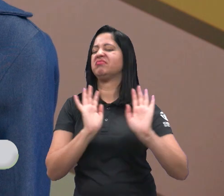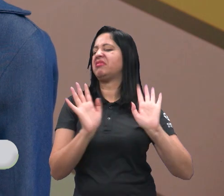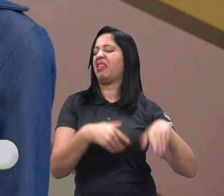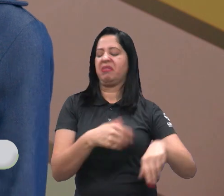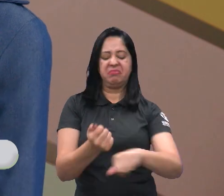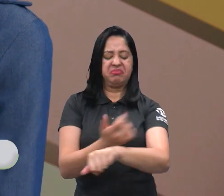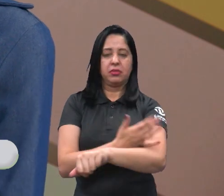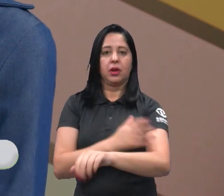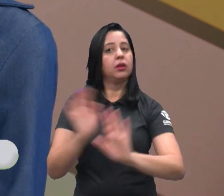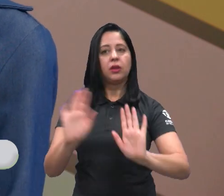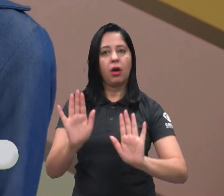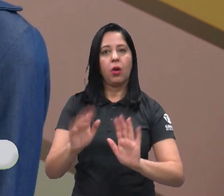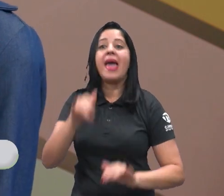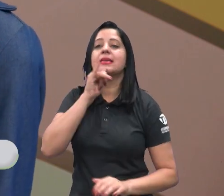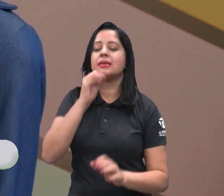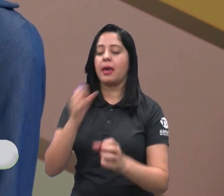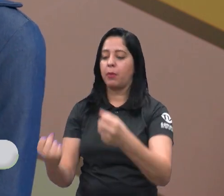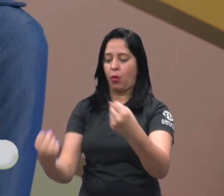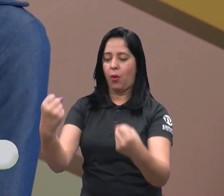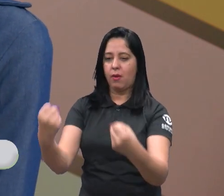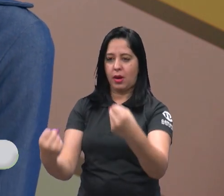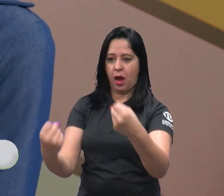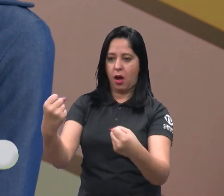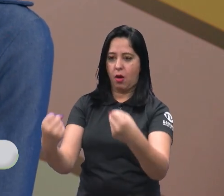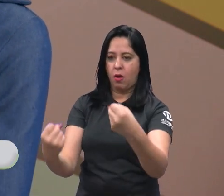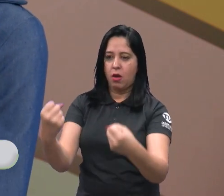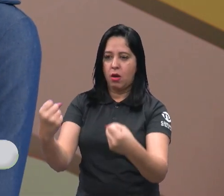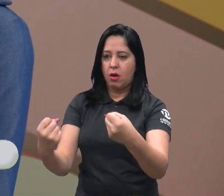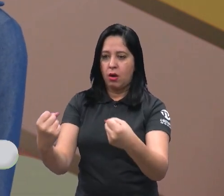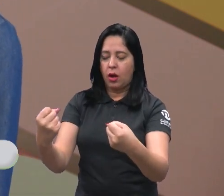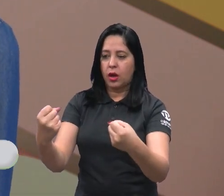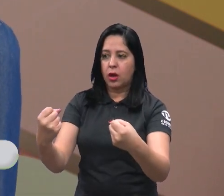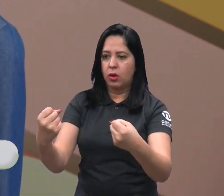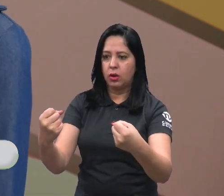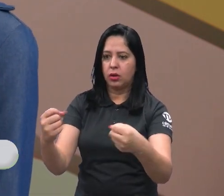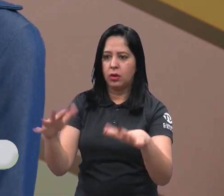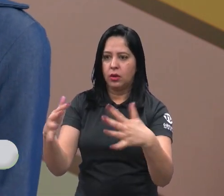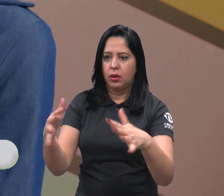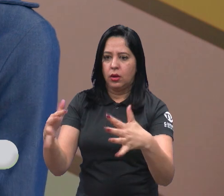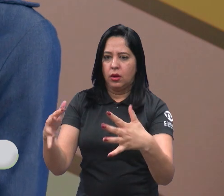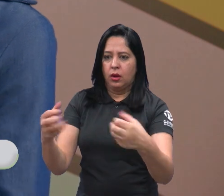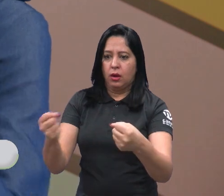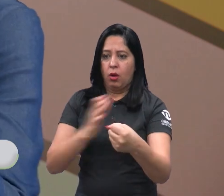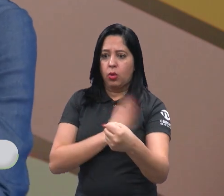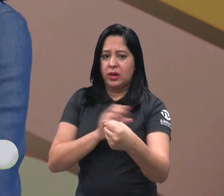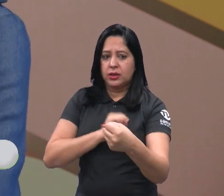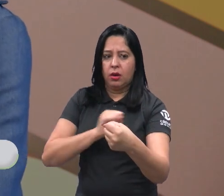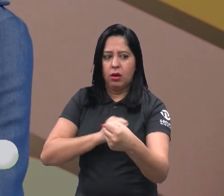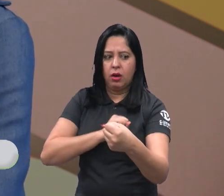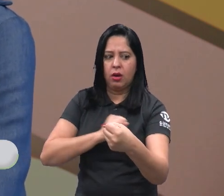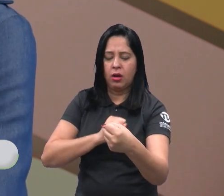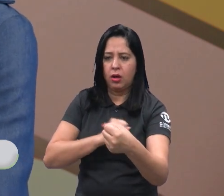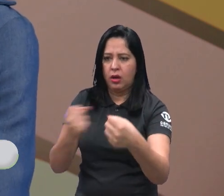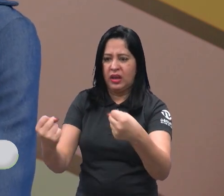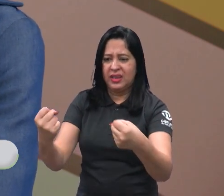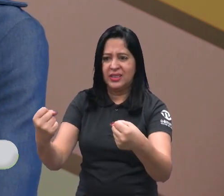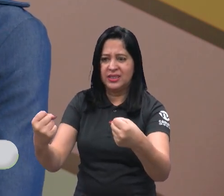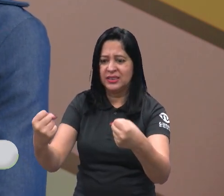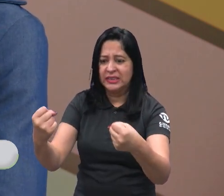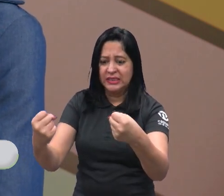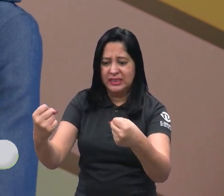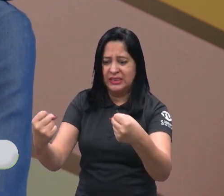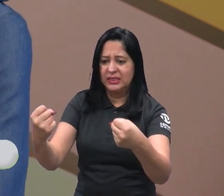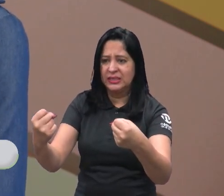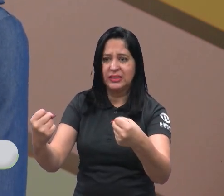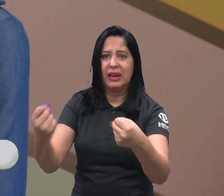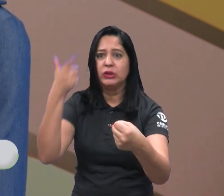dei do carro, quando eu estou ali no carro, que minha mão treme, meu coração palpita, eu não consigo avançar,